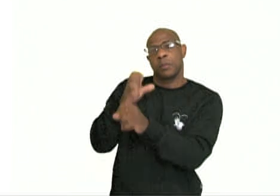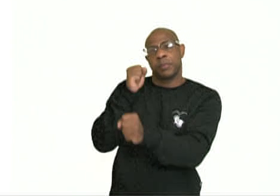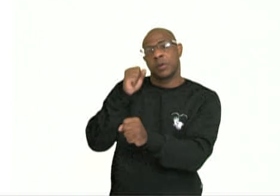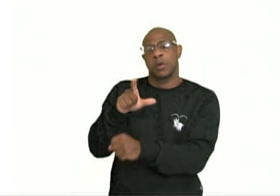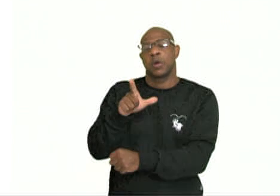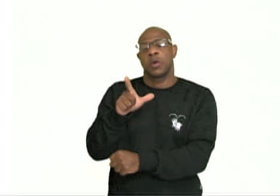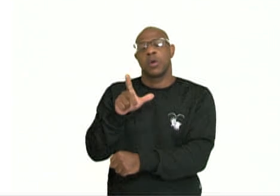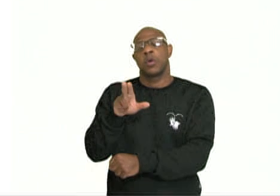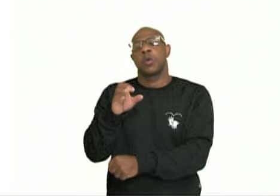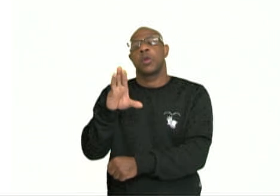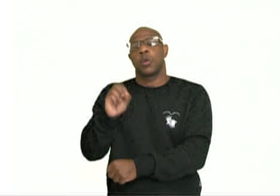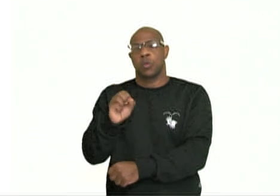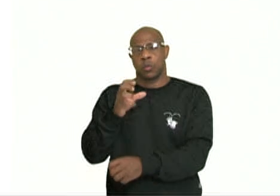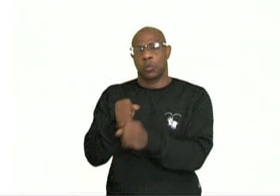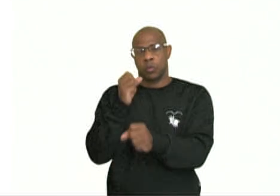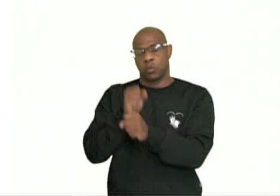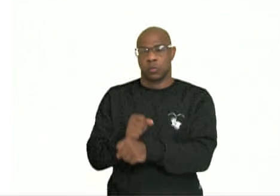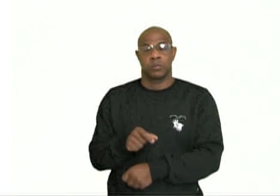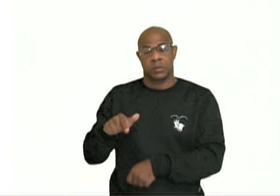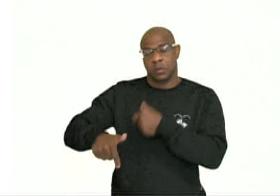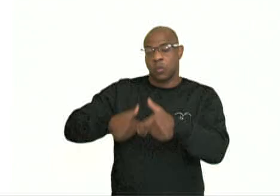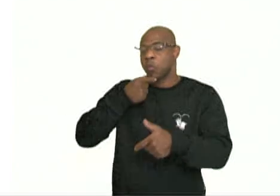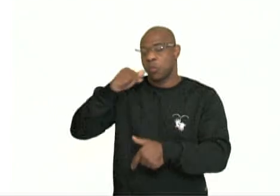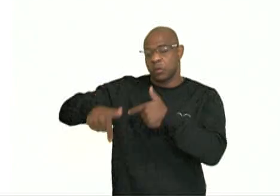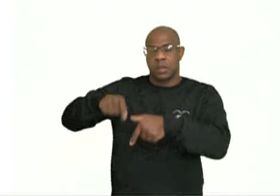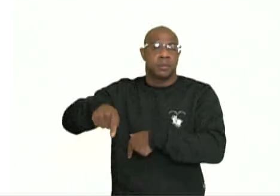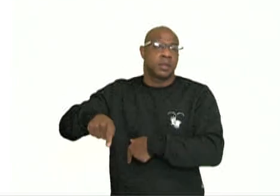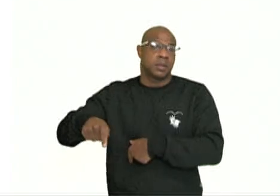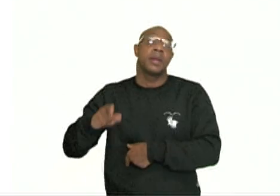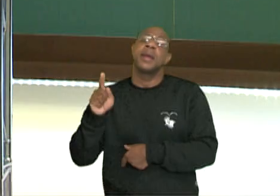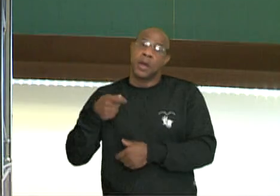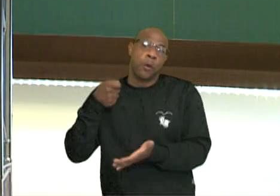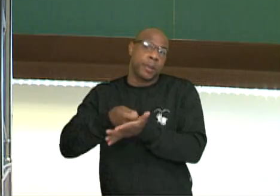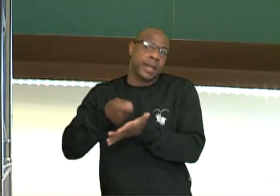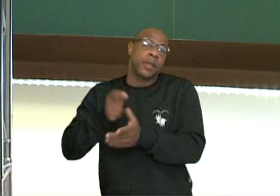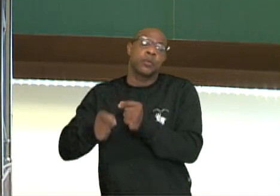o trabalhador é obrigado a aceitar essas condições porque ele já não tem mais escolha.